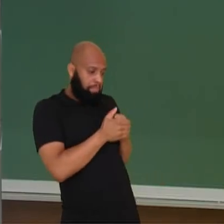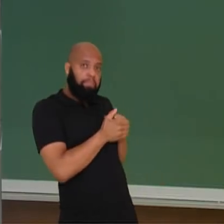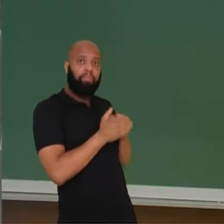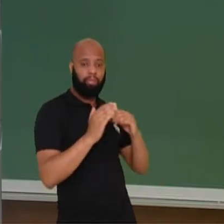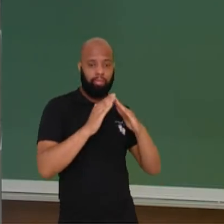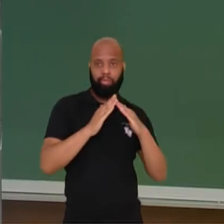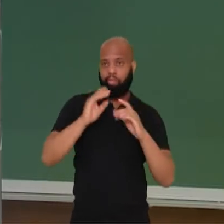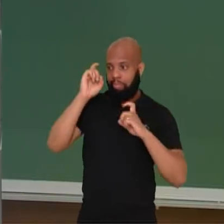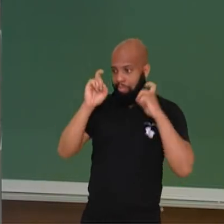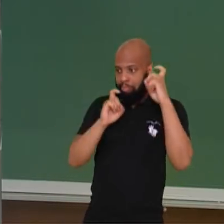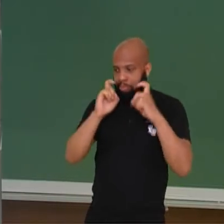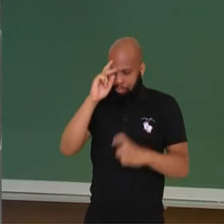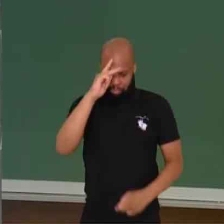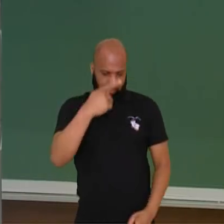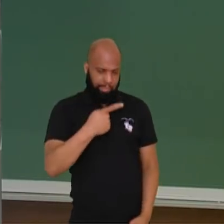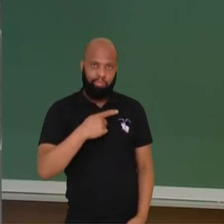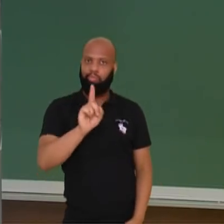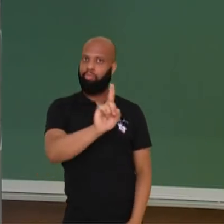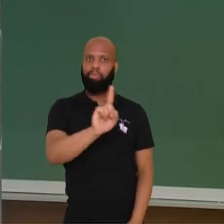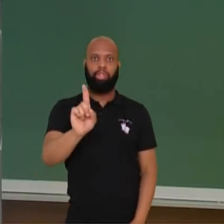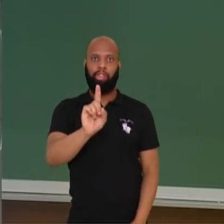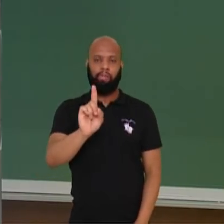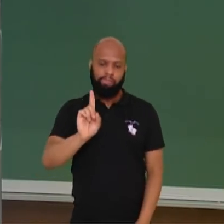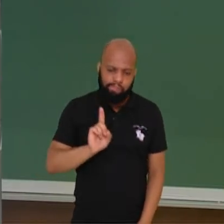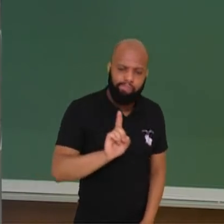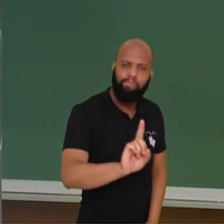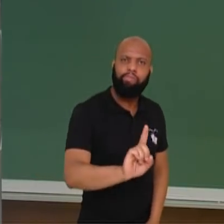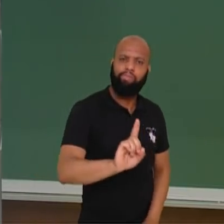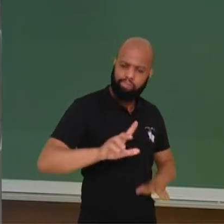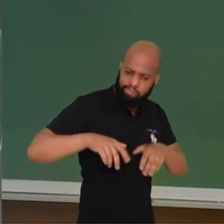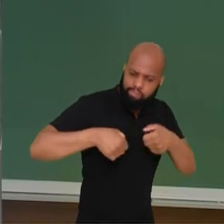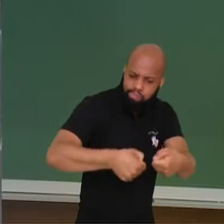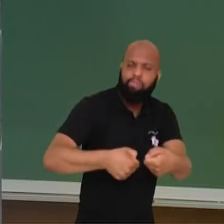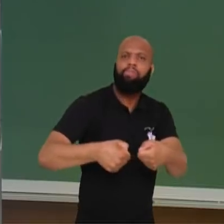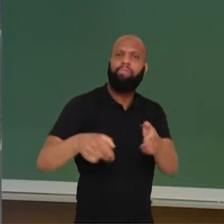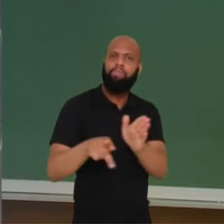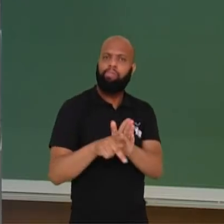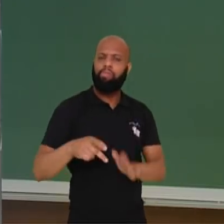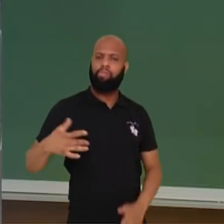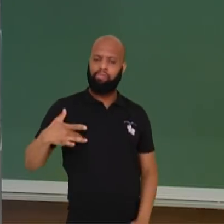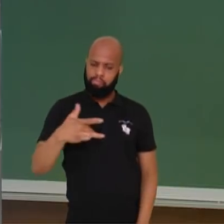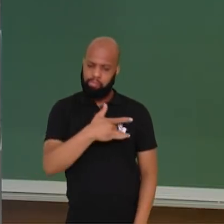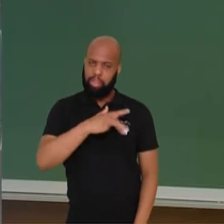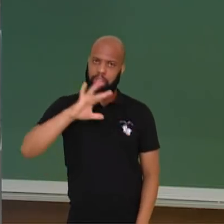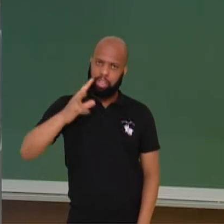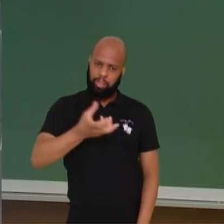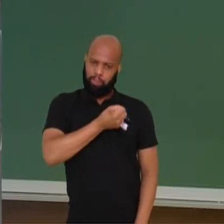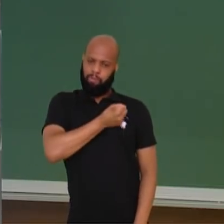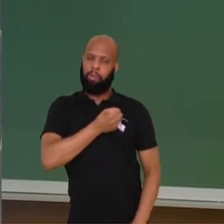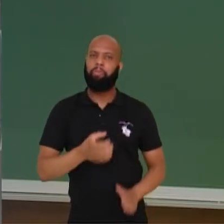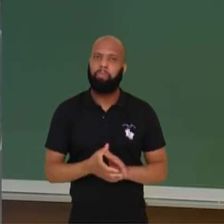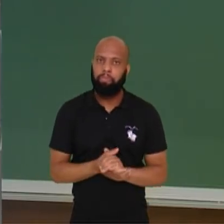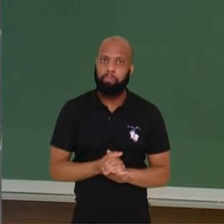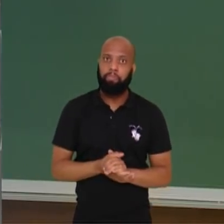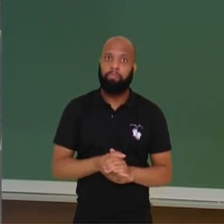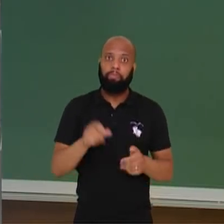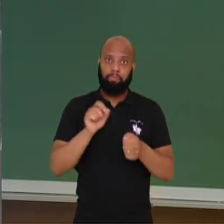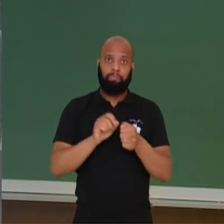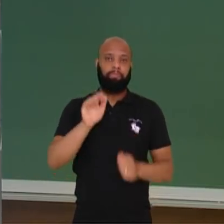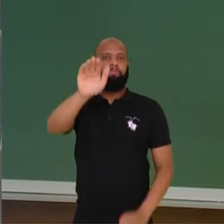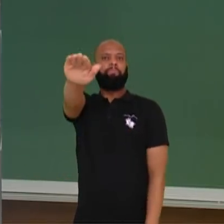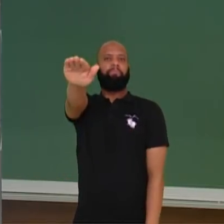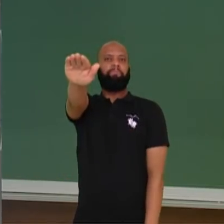casa, preocupada consigo mesma, mas vai para a linha de frente para defender as vidas alheias. Juramento de